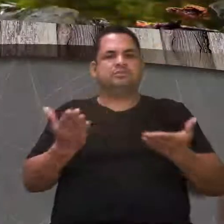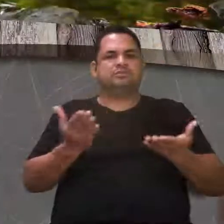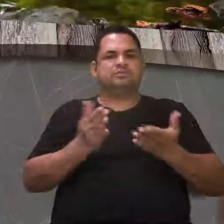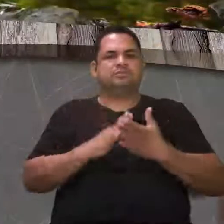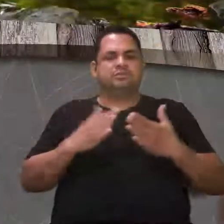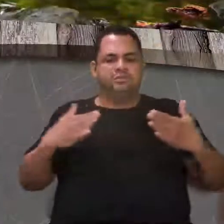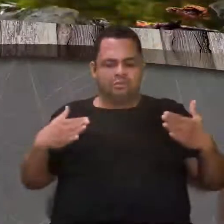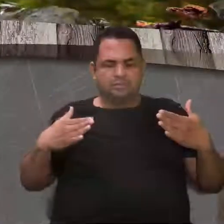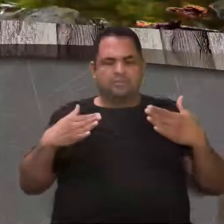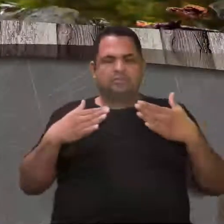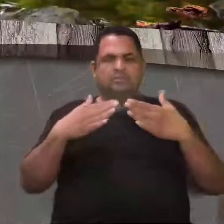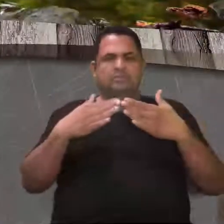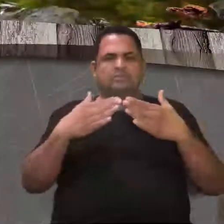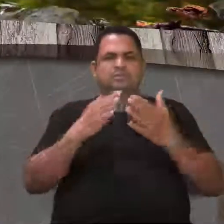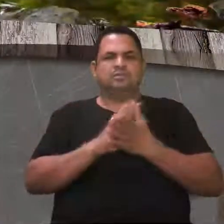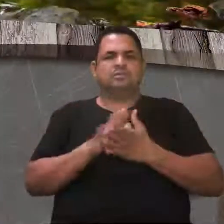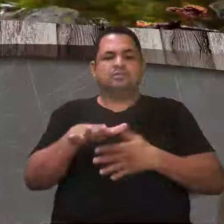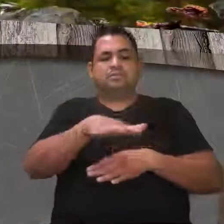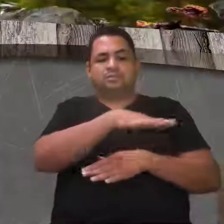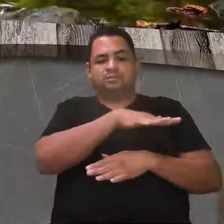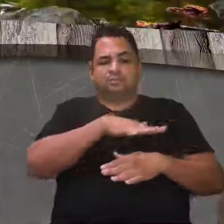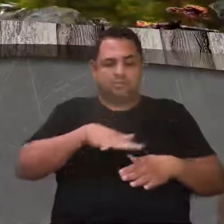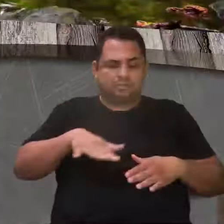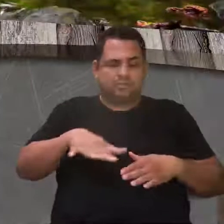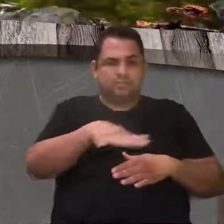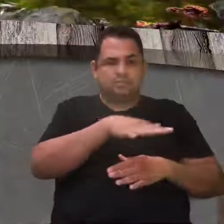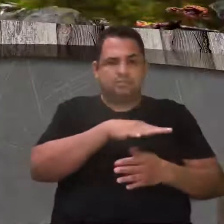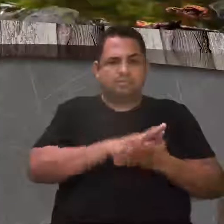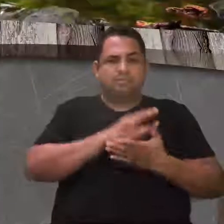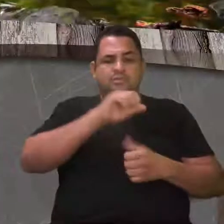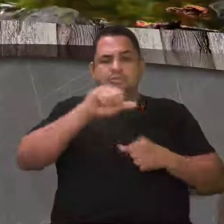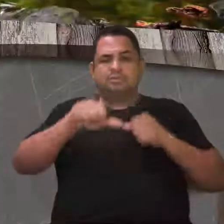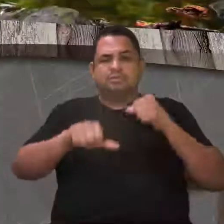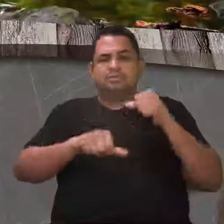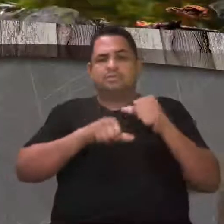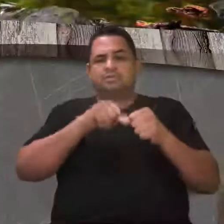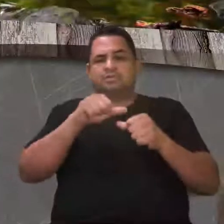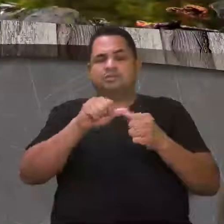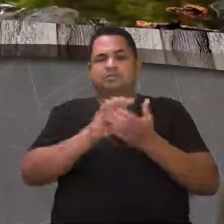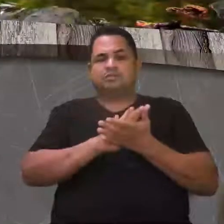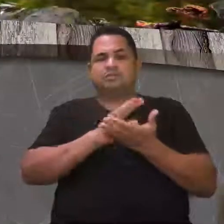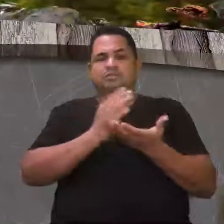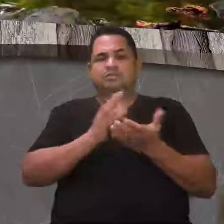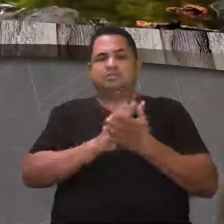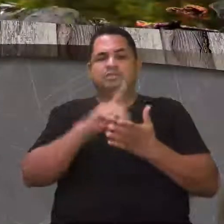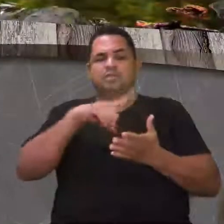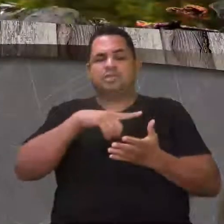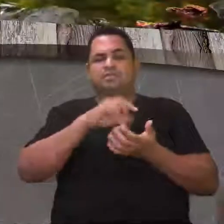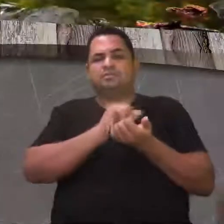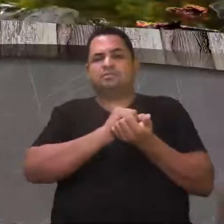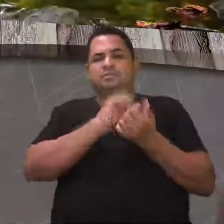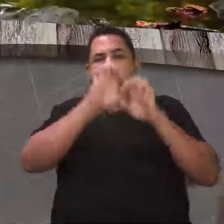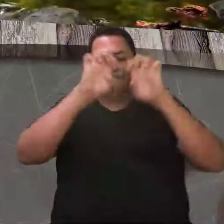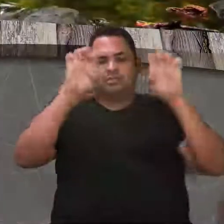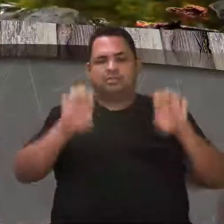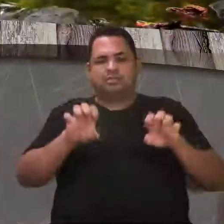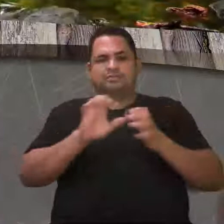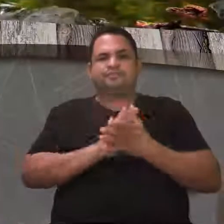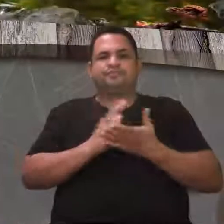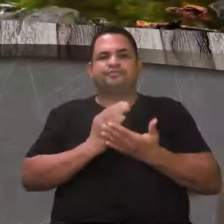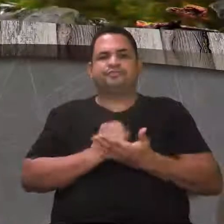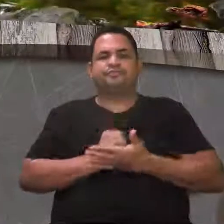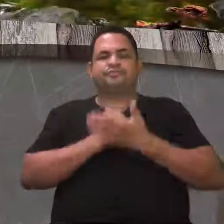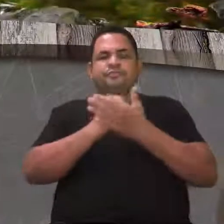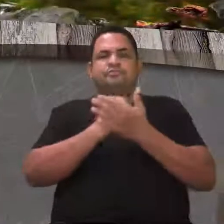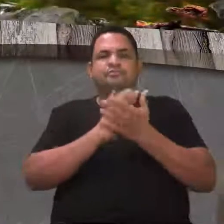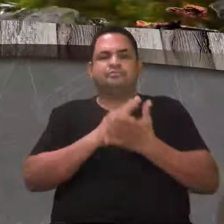da convergência. O ambiente fez com que eles adquirissem estruturas e foi selecionar estruturas que favorecessem